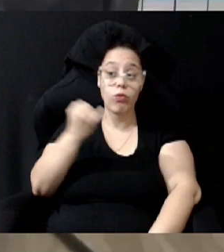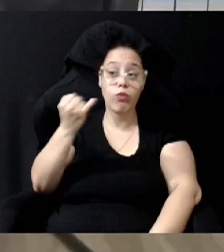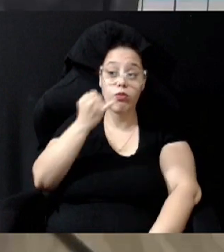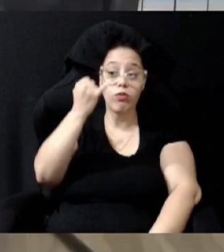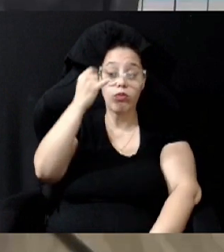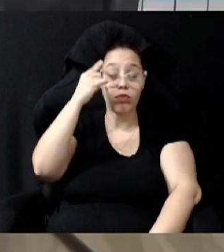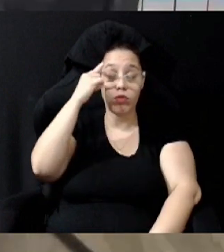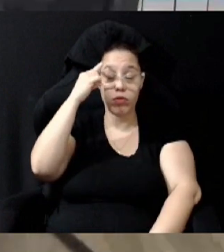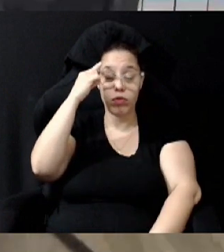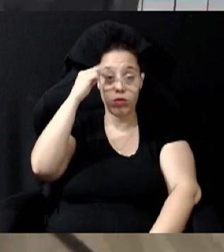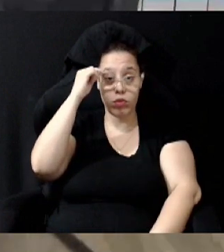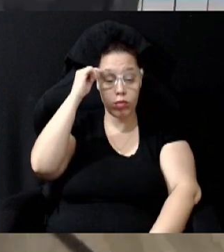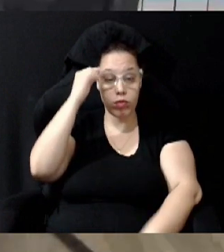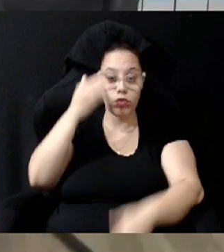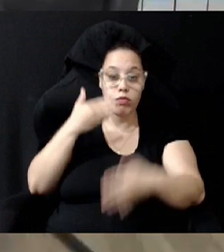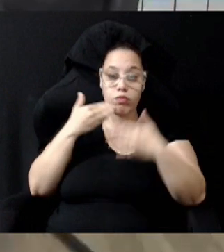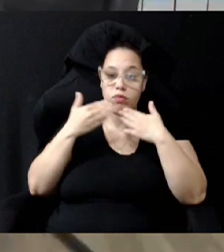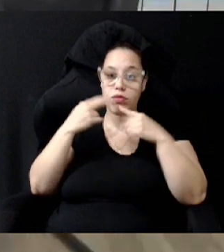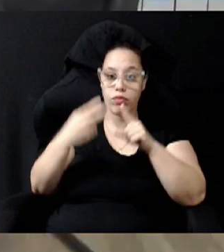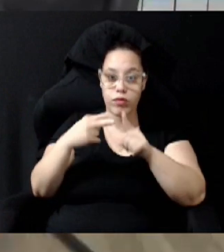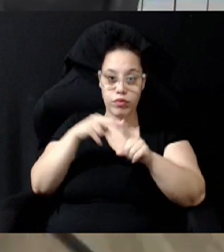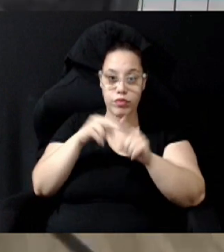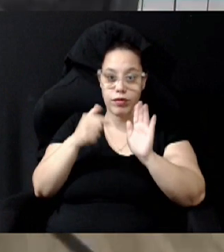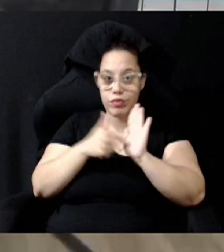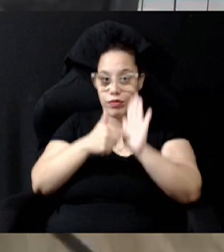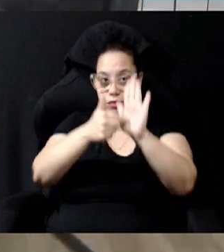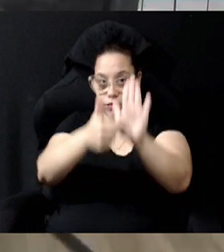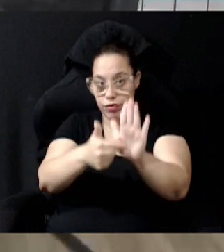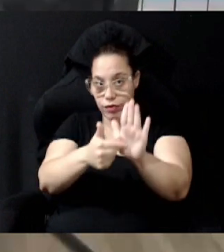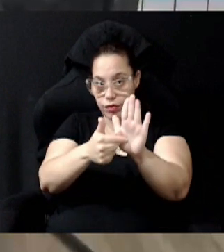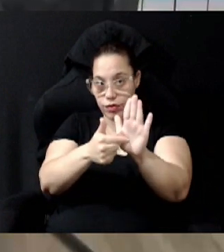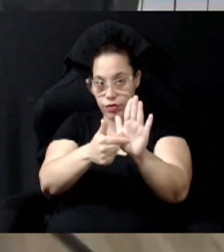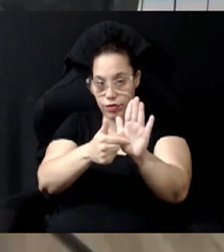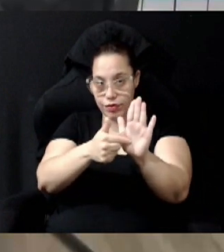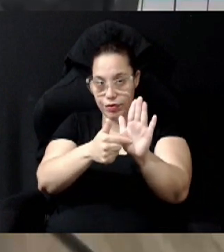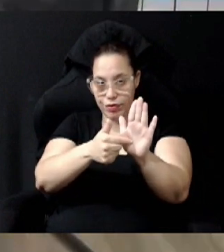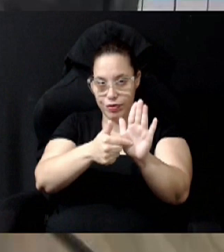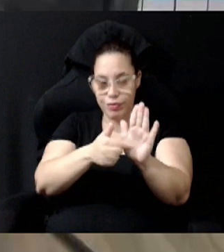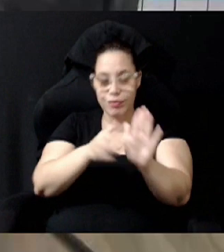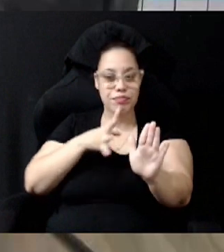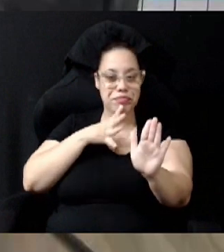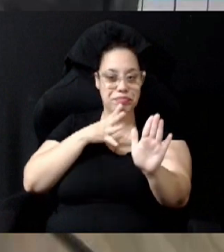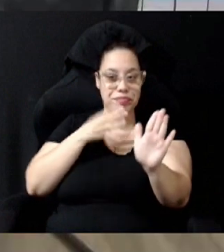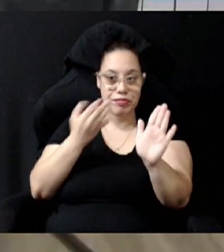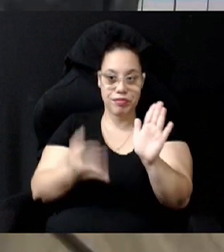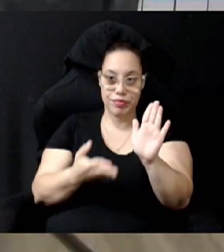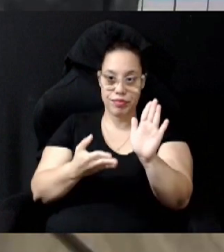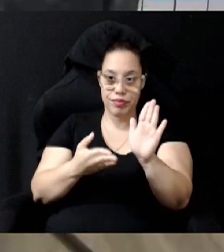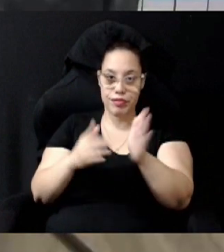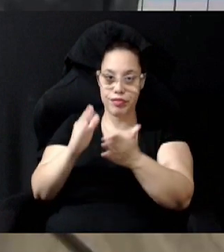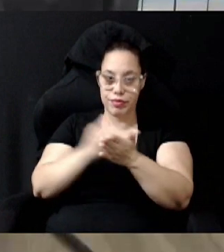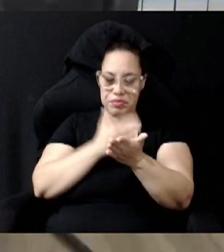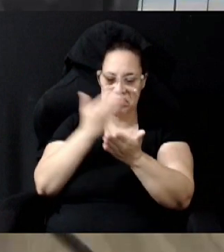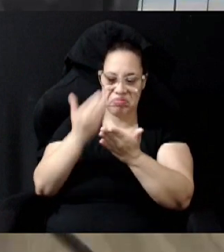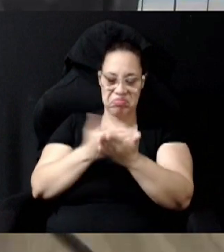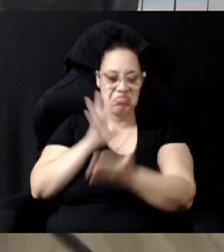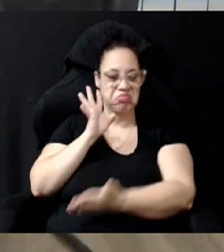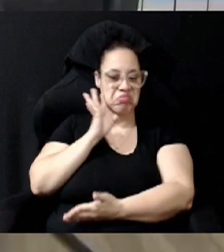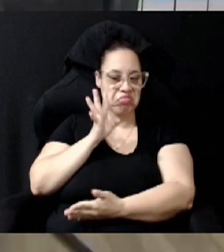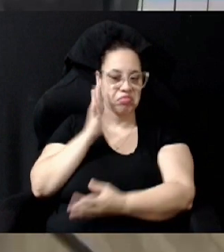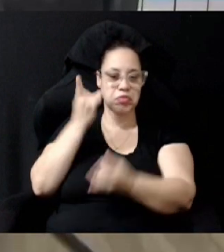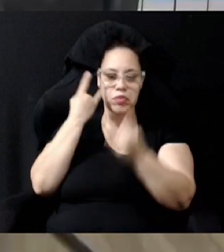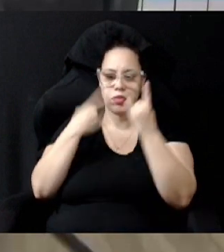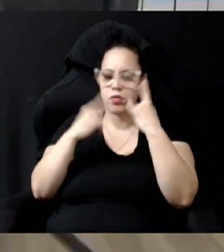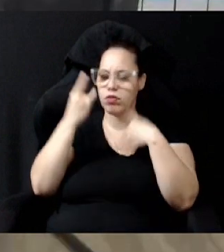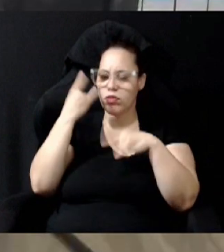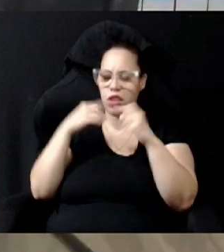falar um pouquinho do ponto de vista e trazer para vocês, né, para conhecerem esse livro bem interessante, Tensão entre os Poderes, tem